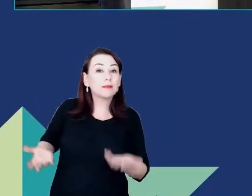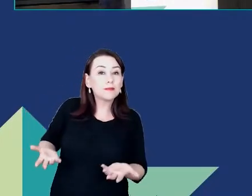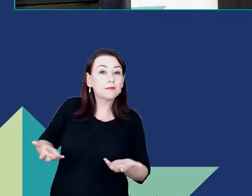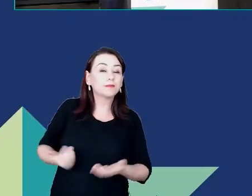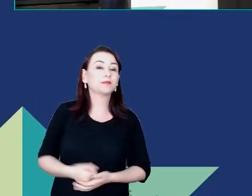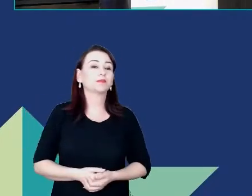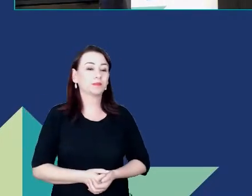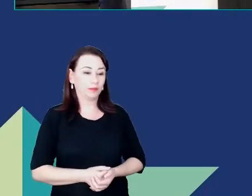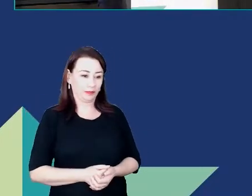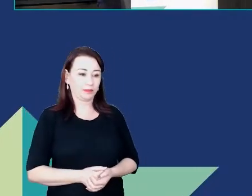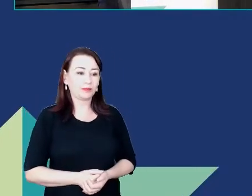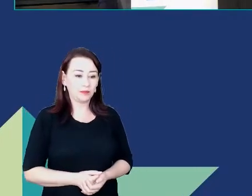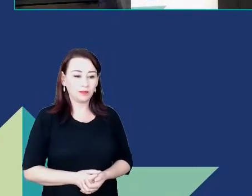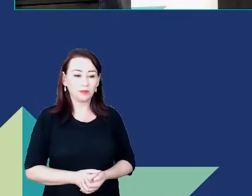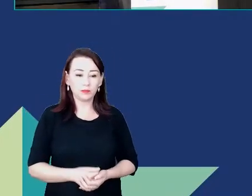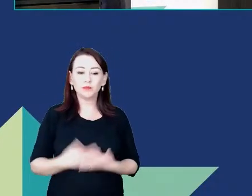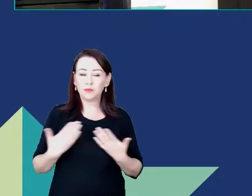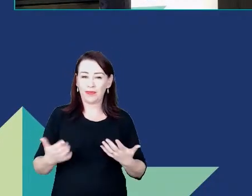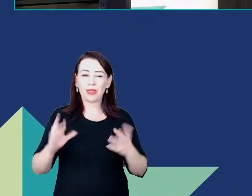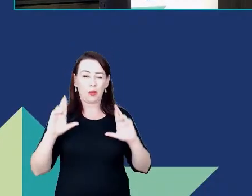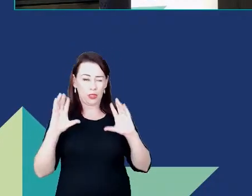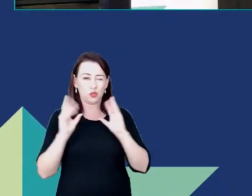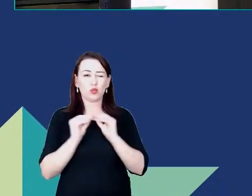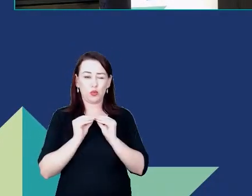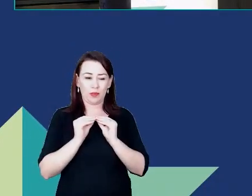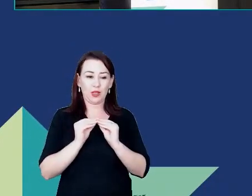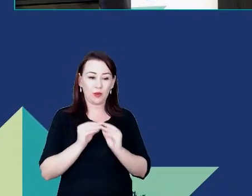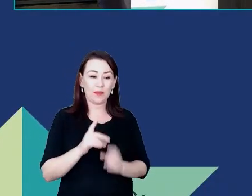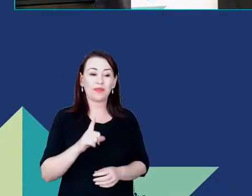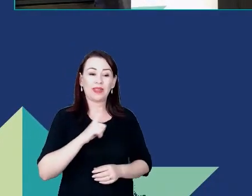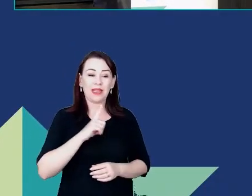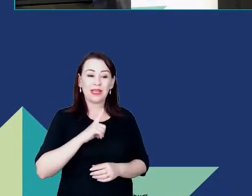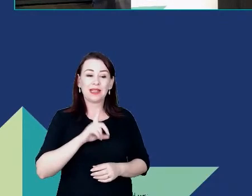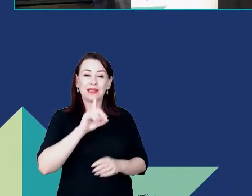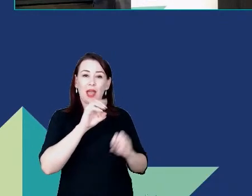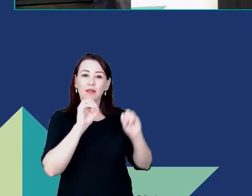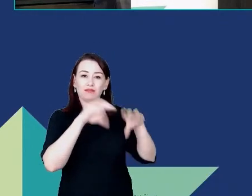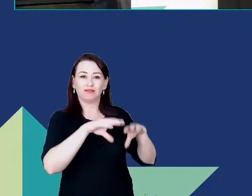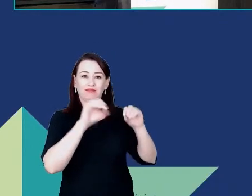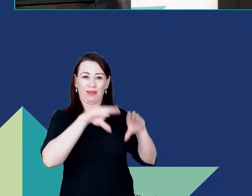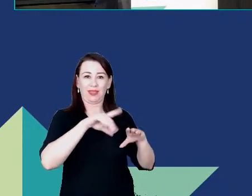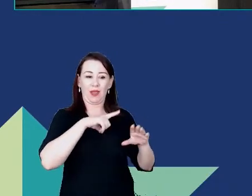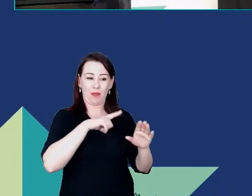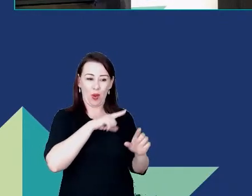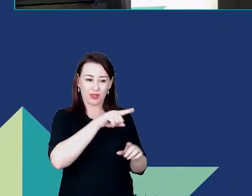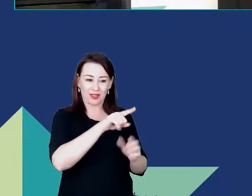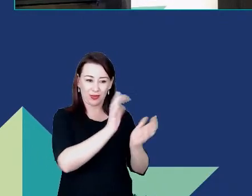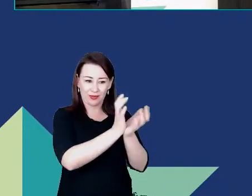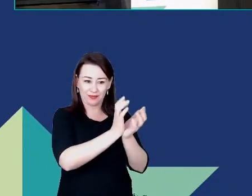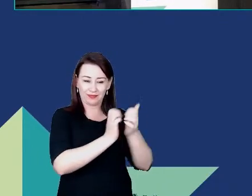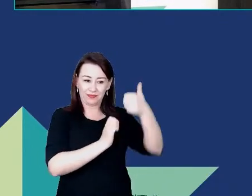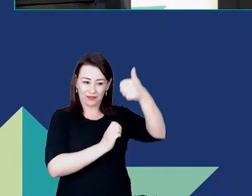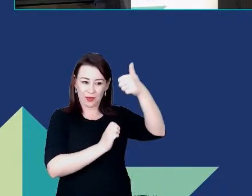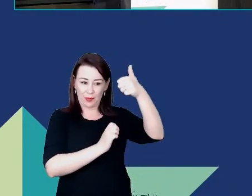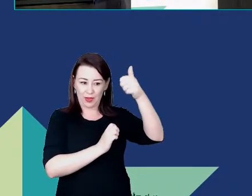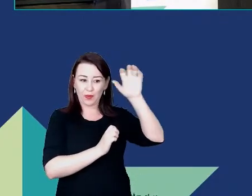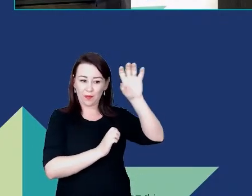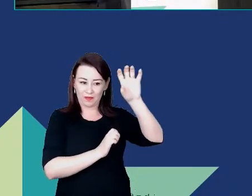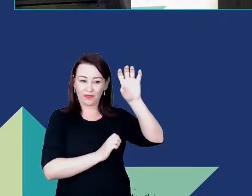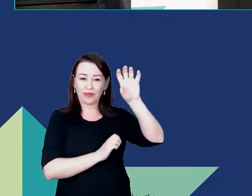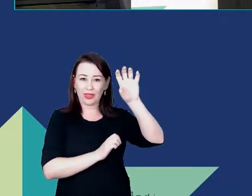nós temos aqui? A gente tem um depósito minerário, né, com seus litotipos e a sua mineralogia, né, de onde, com a